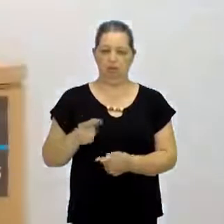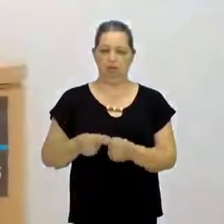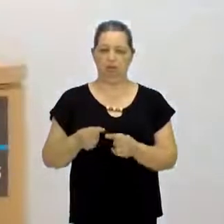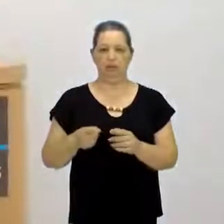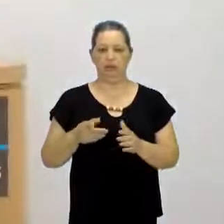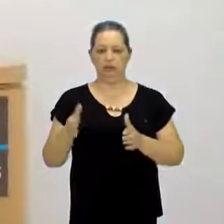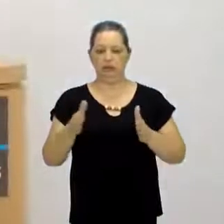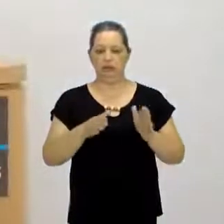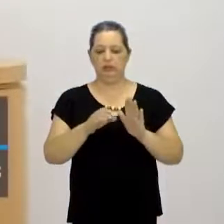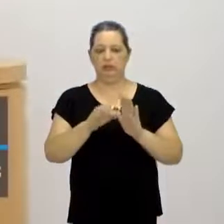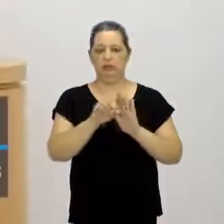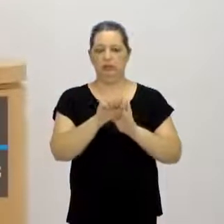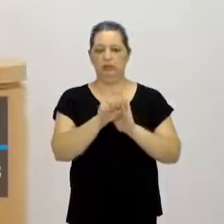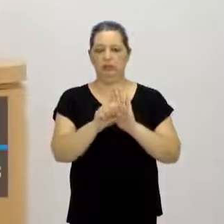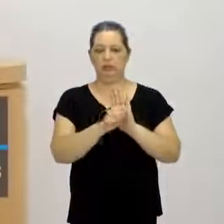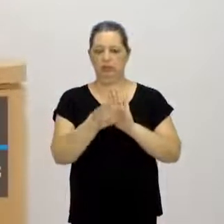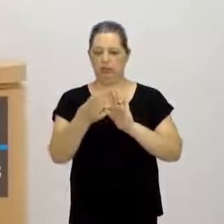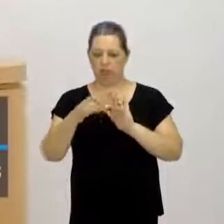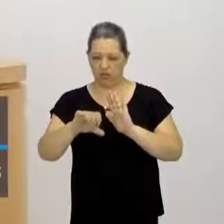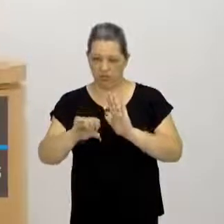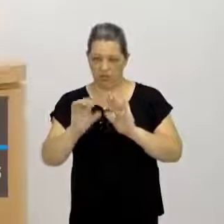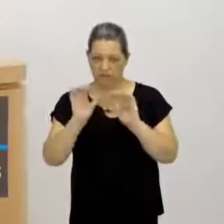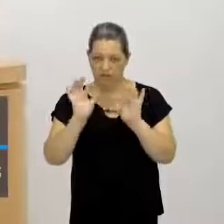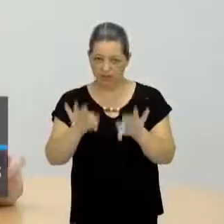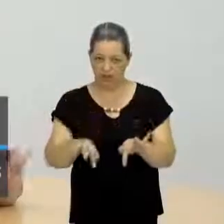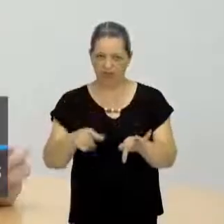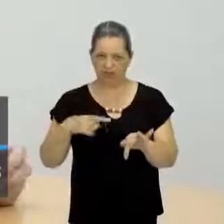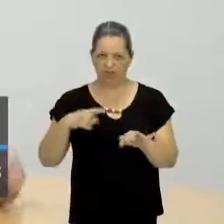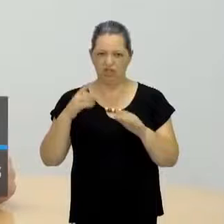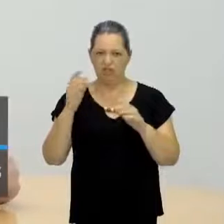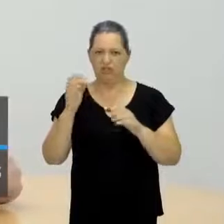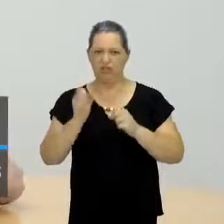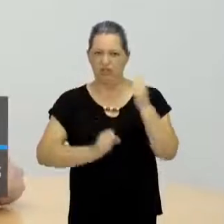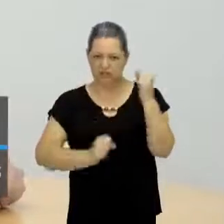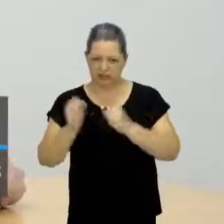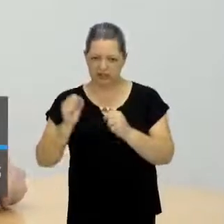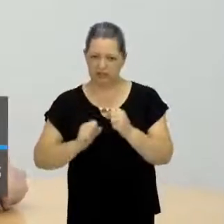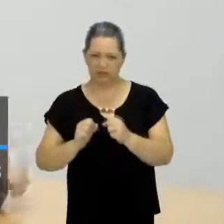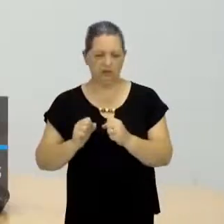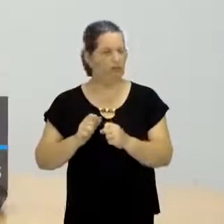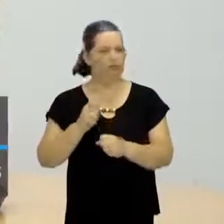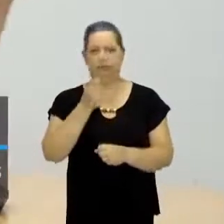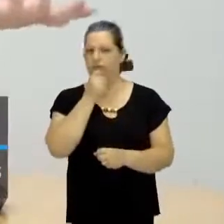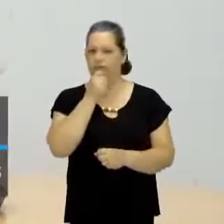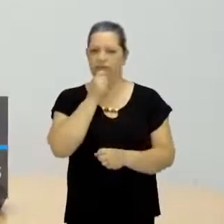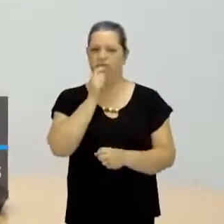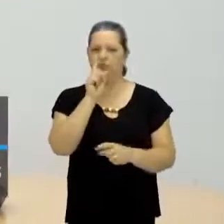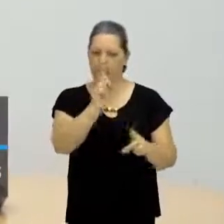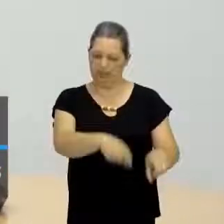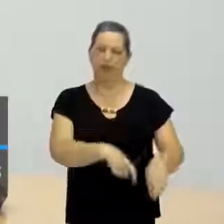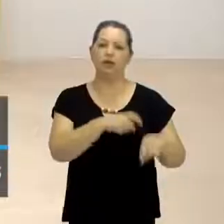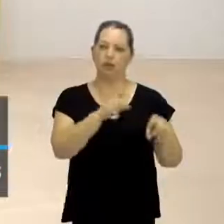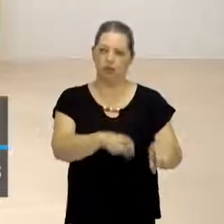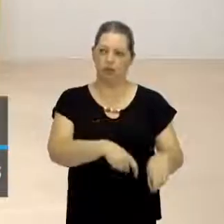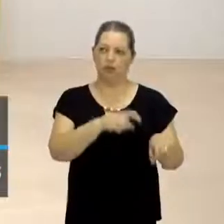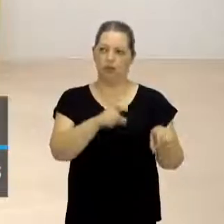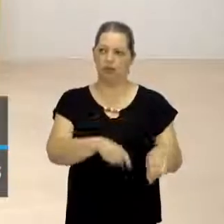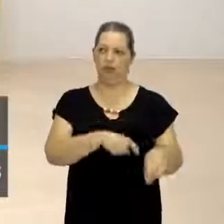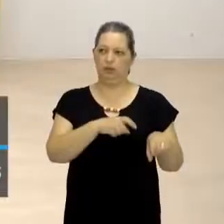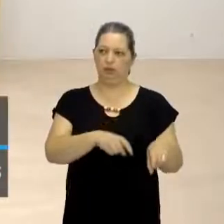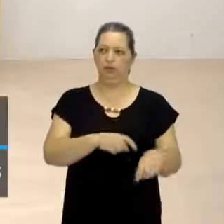século XIX, a riqueza do Brasil estava na indústria? Ah, não. Não. Estava na agricultura. Estava na